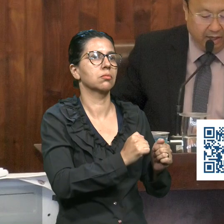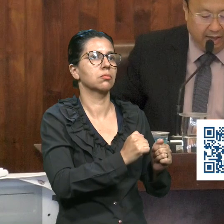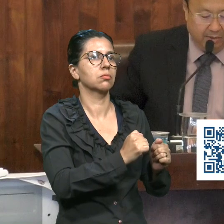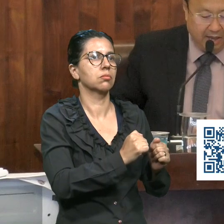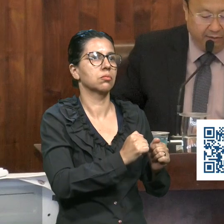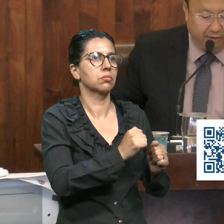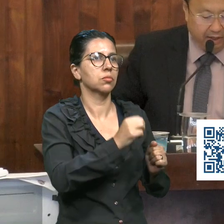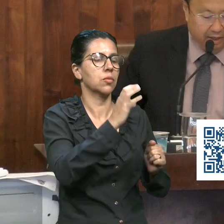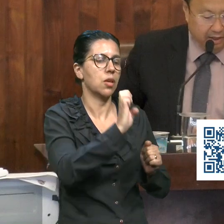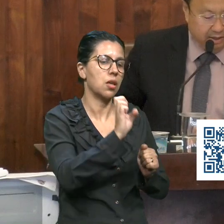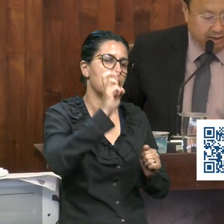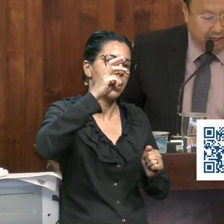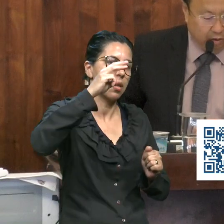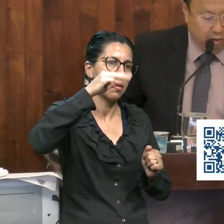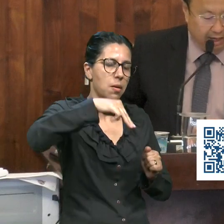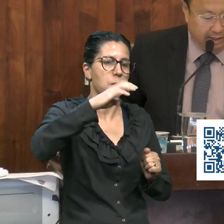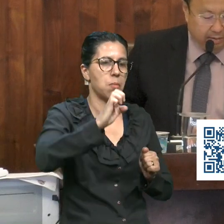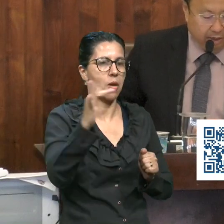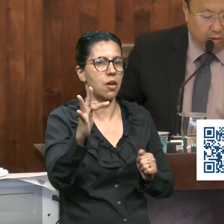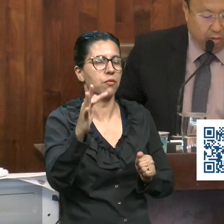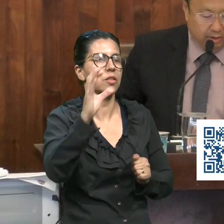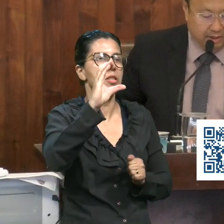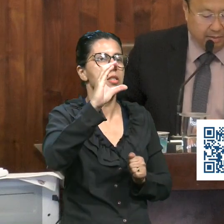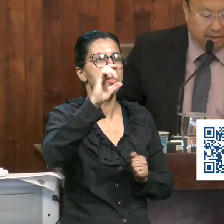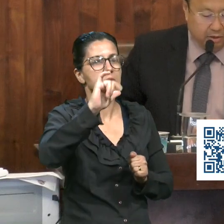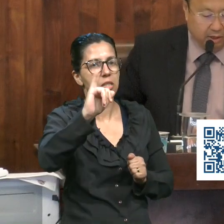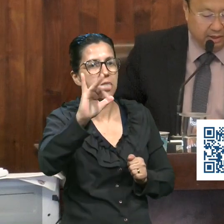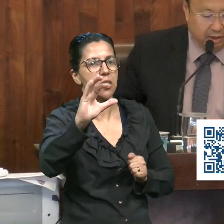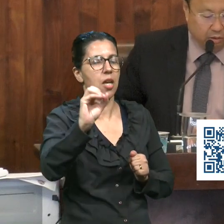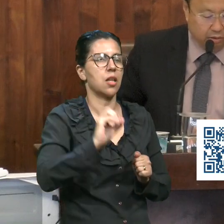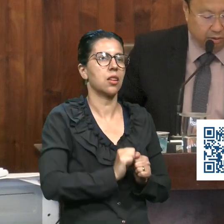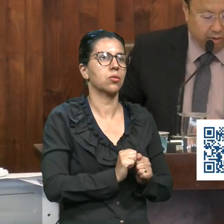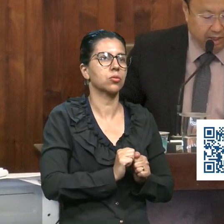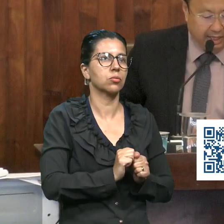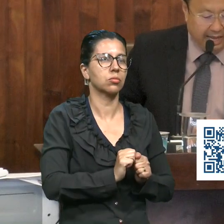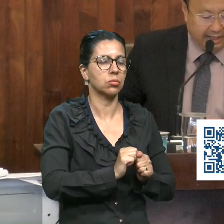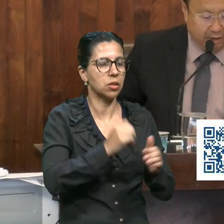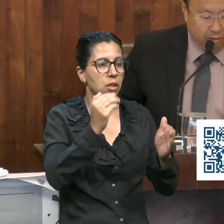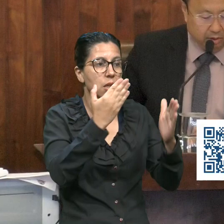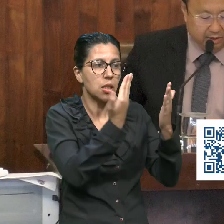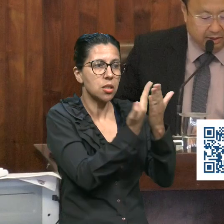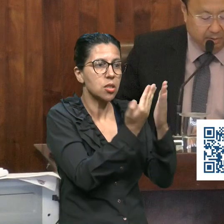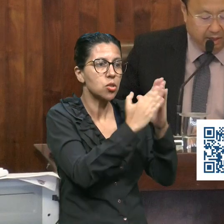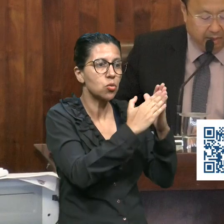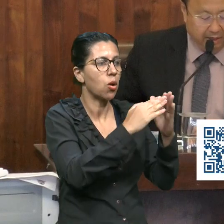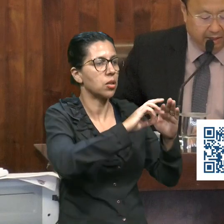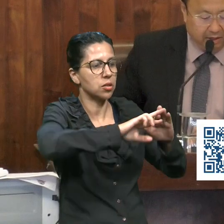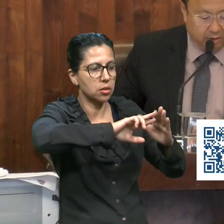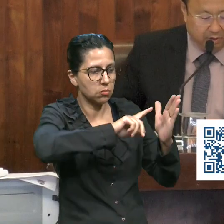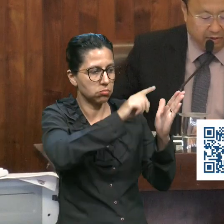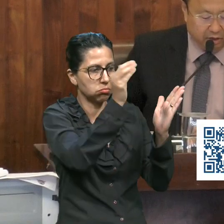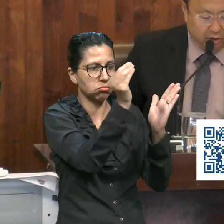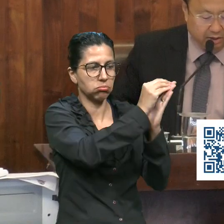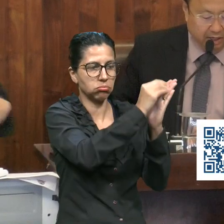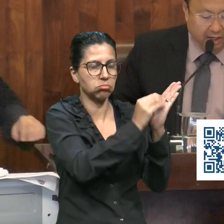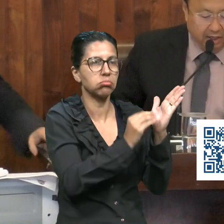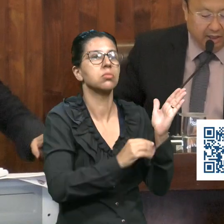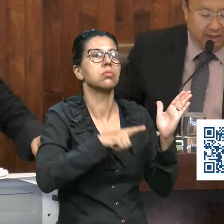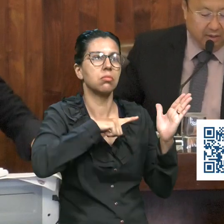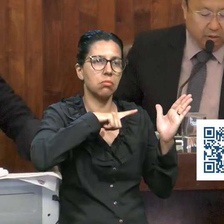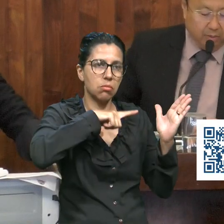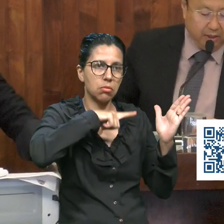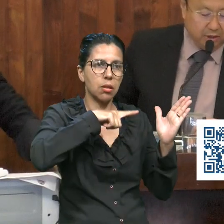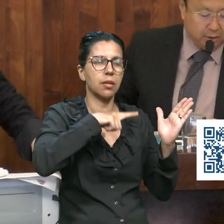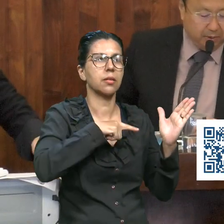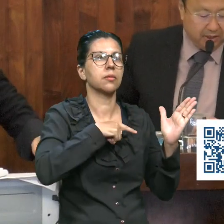Fundamental EMF Célio Conrad, bem como das demais escolas que constam na ata número 663-2022, que